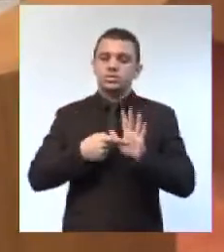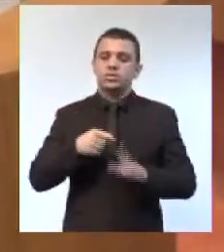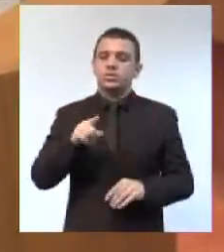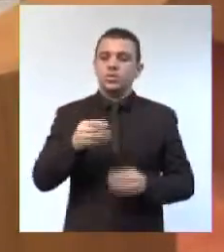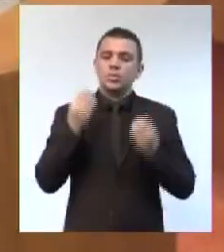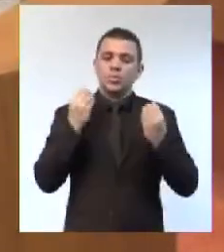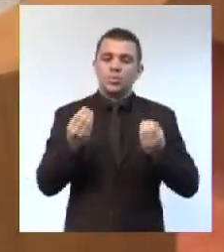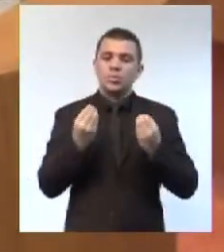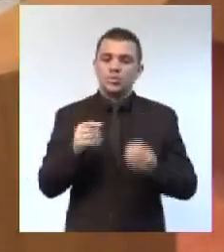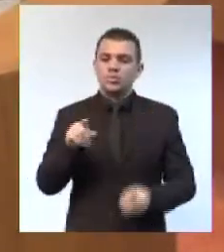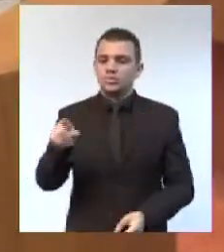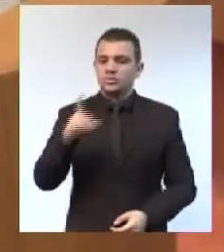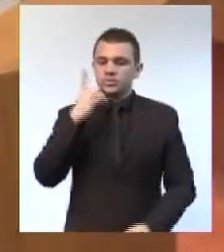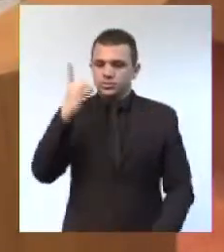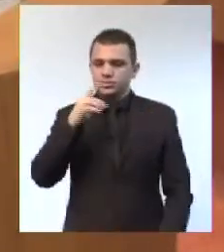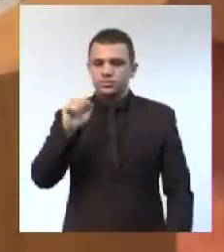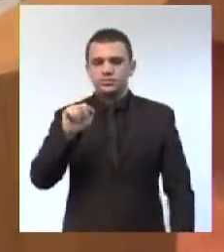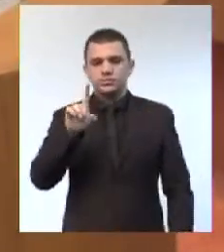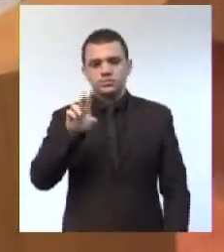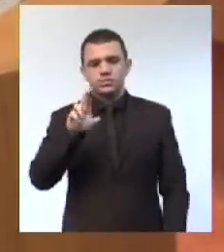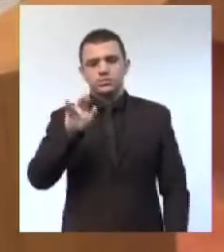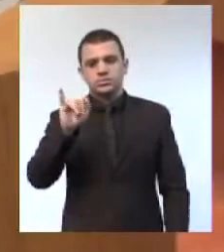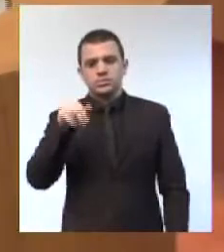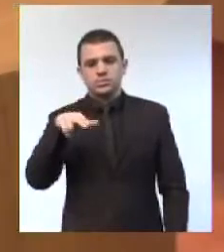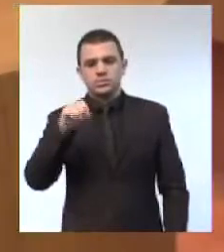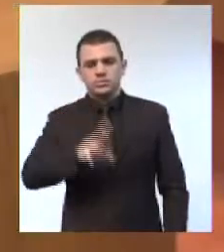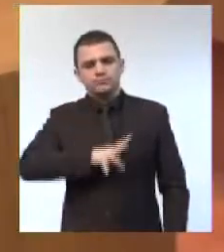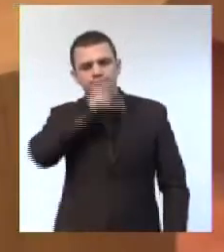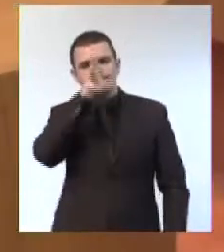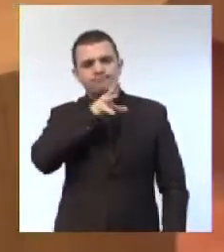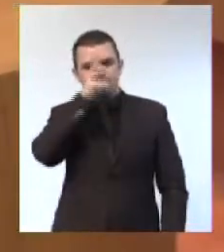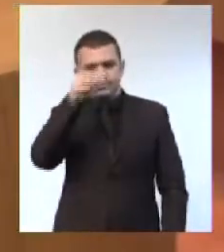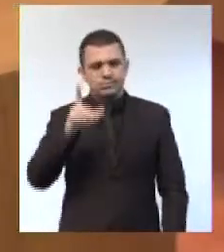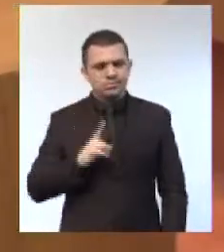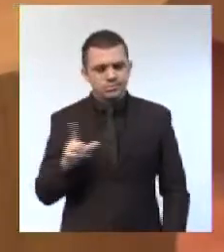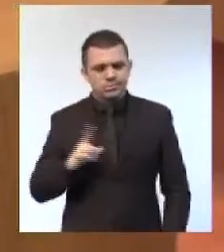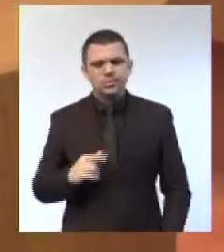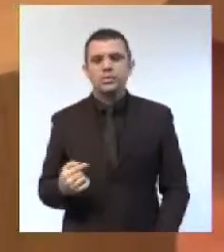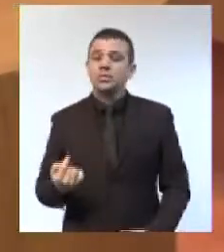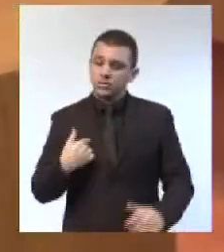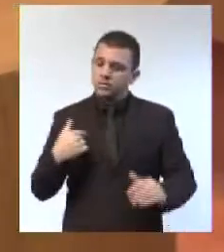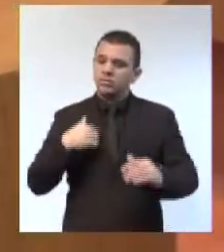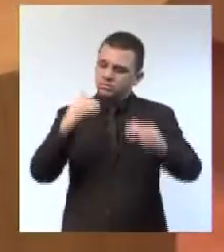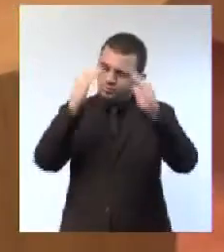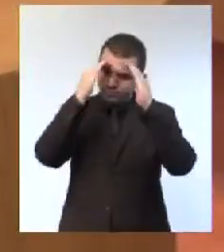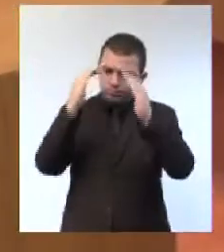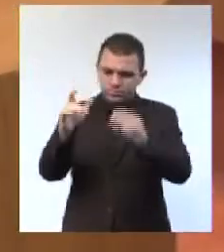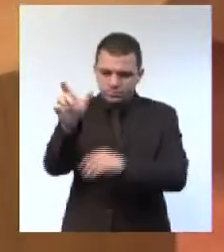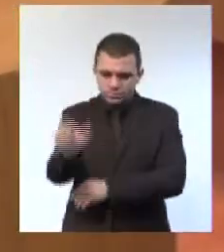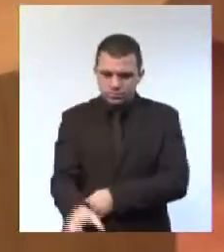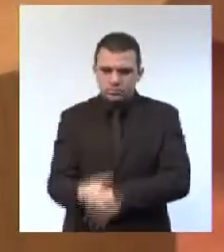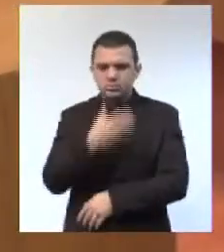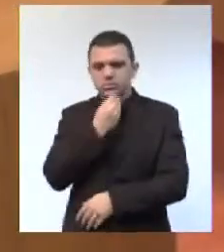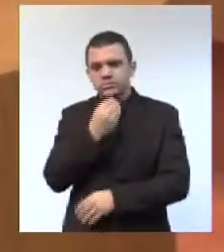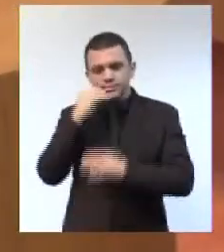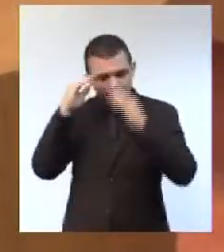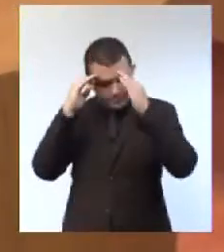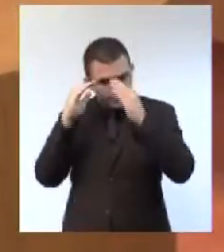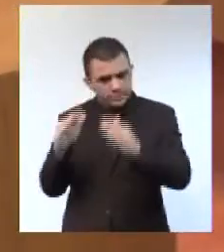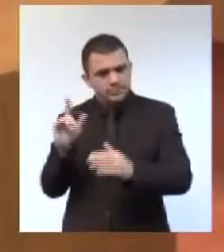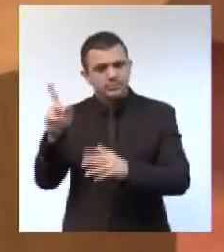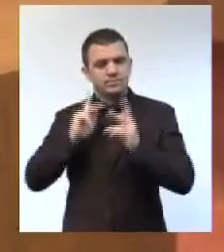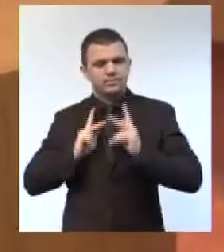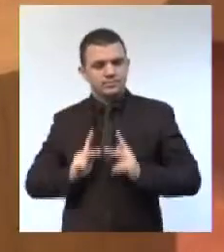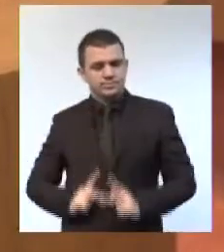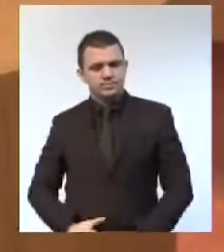excesso cometido pelo deputado Adriano, a quem respeito, a quem tem admiração pelas posições aqui que mantém nessa